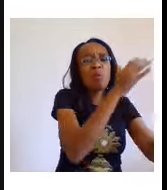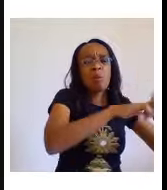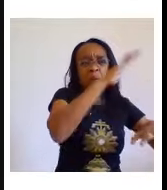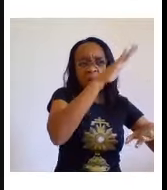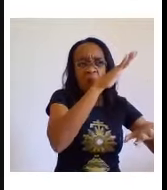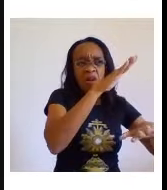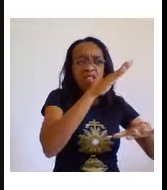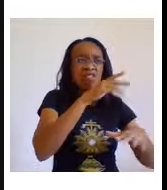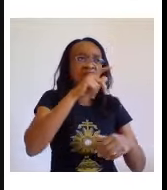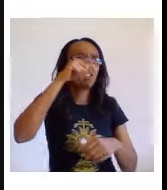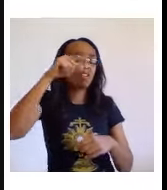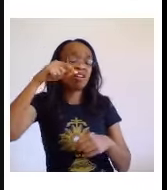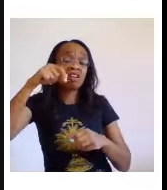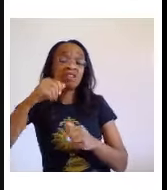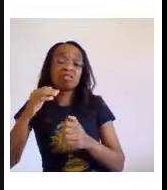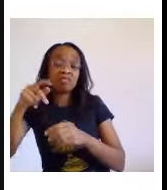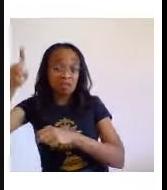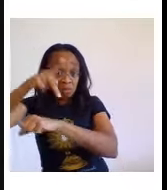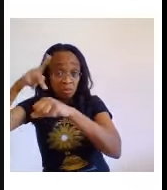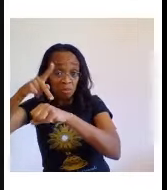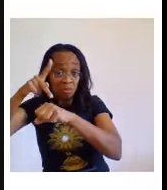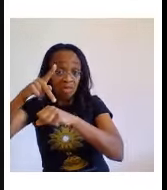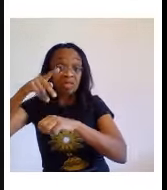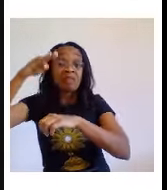impacto ele acontece